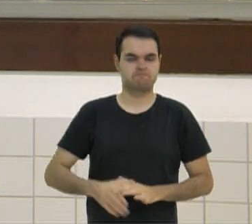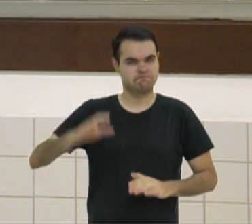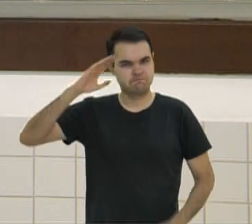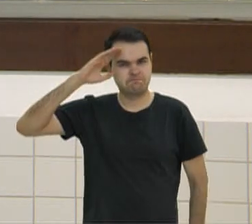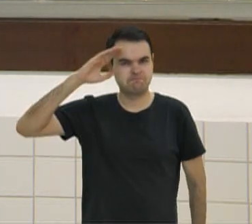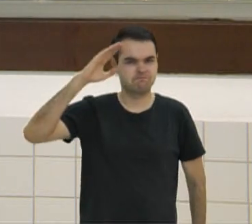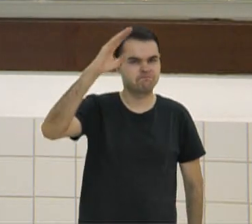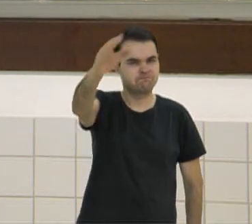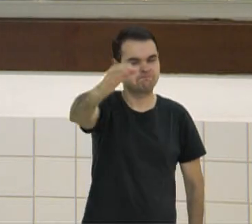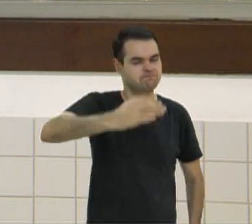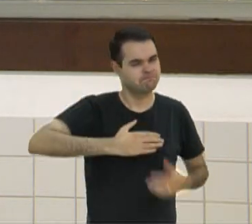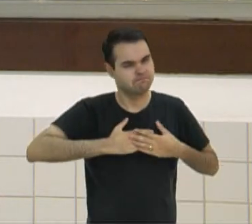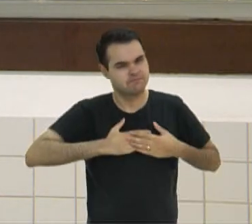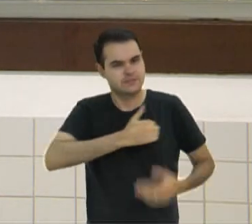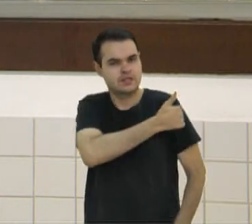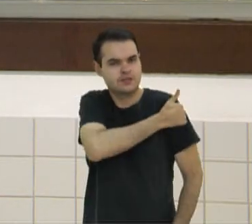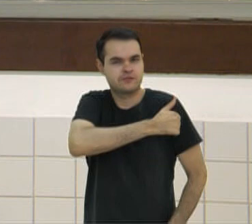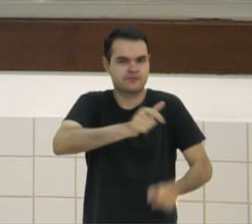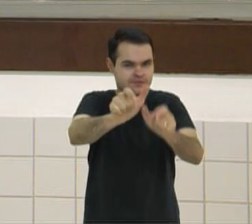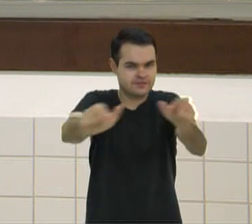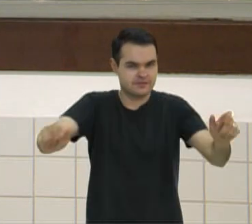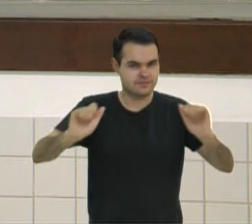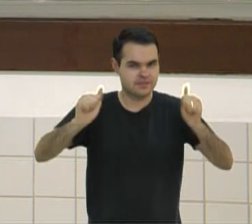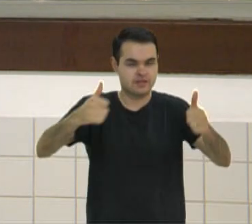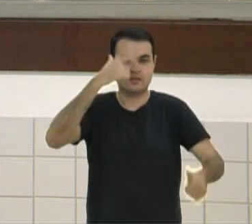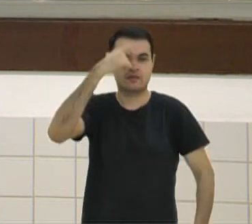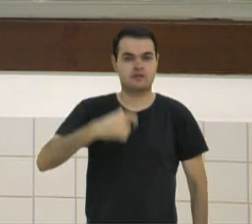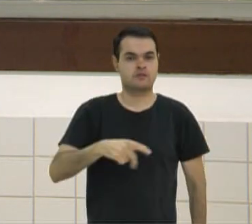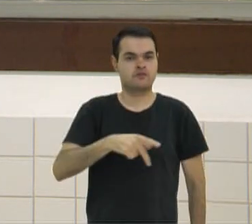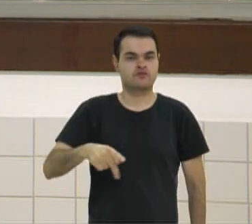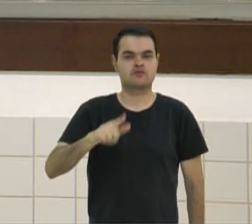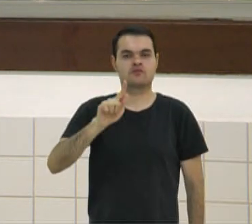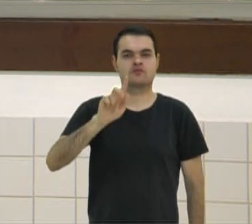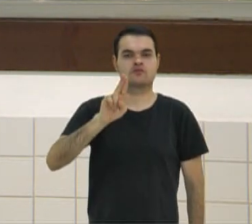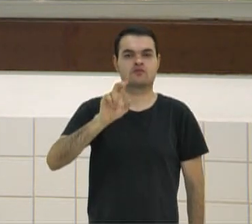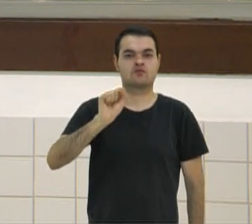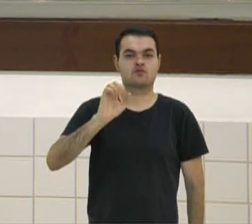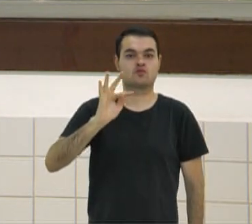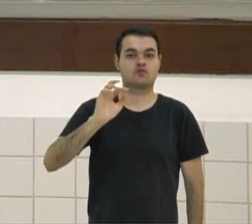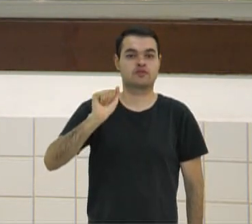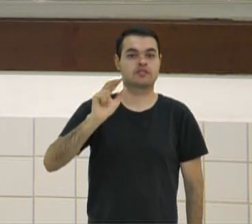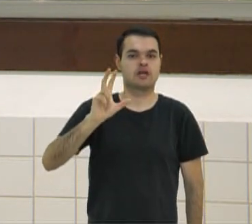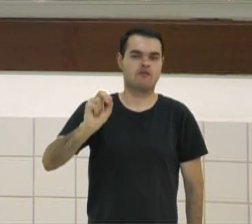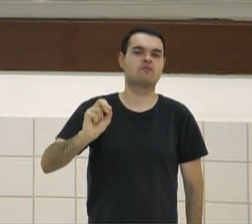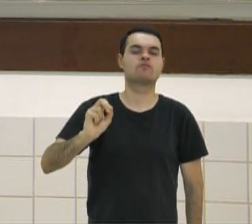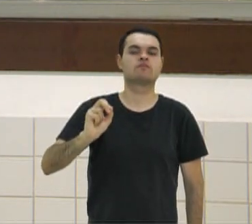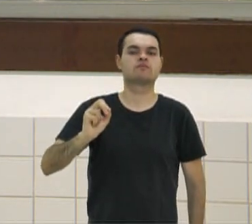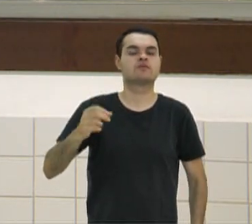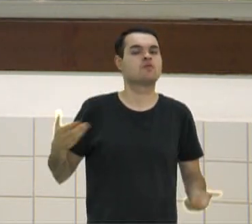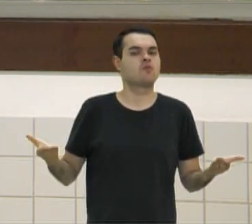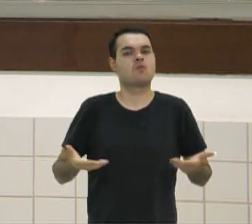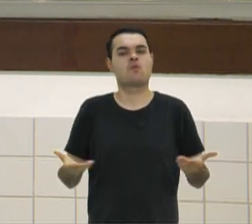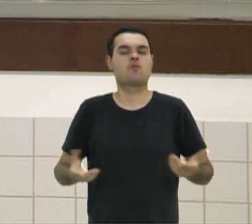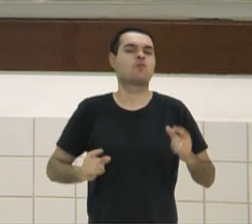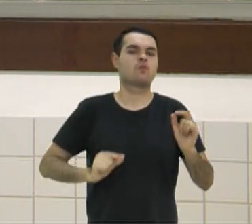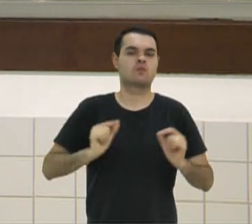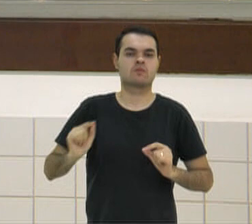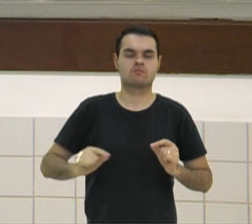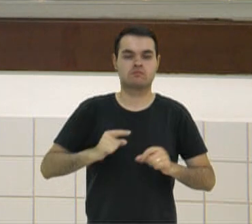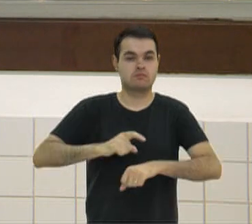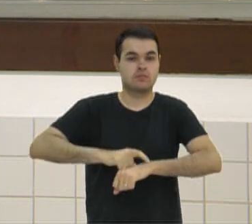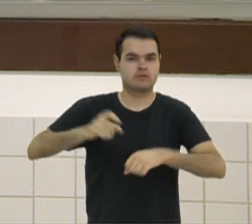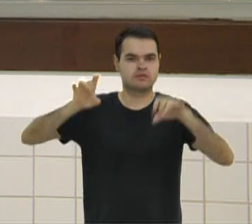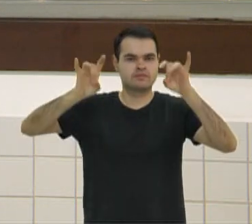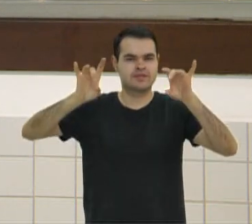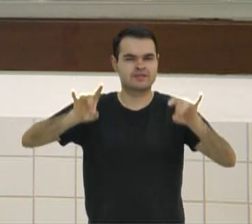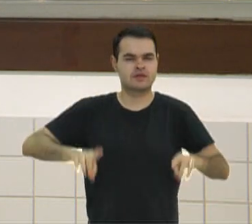Fala, meus queridos alunos, tudo bem com vocês? Quem está falando aqui é o professor Gustavo Trevelyan Anselmo e hoje nós estamos num momento muito especial, uma